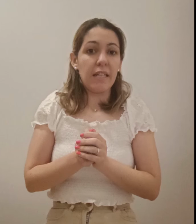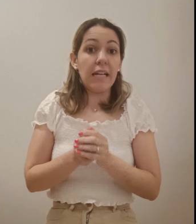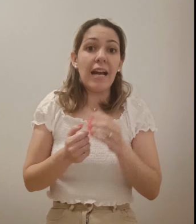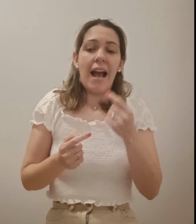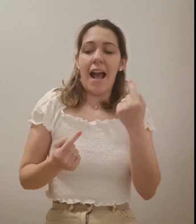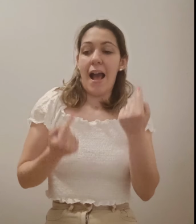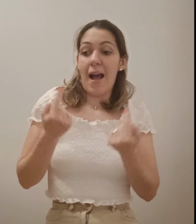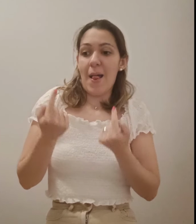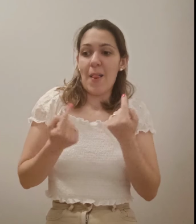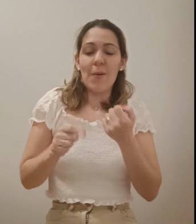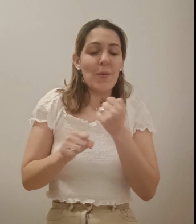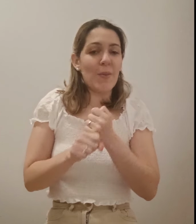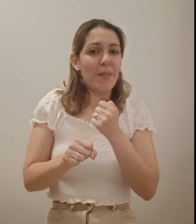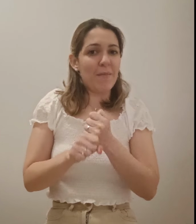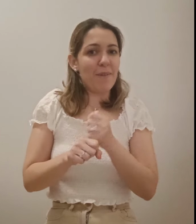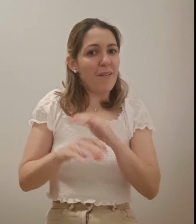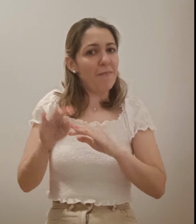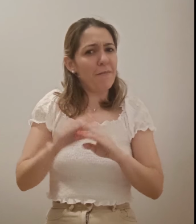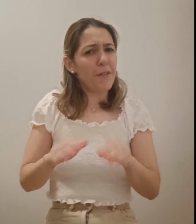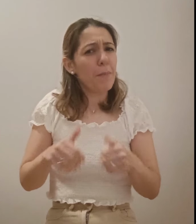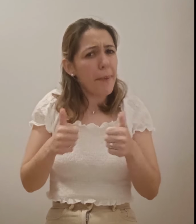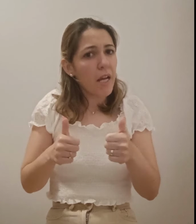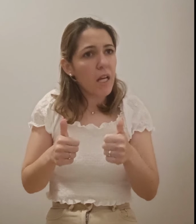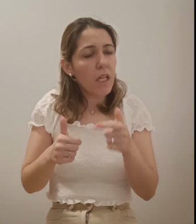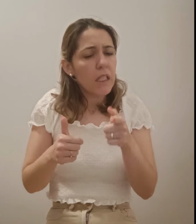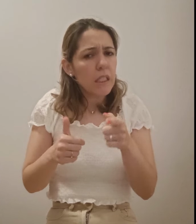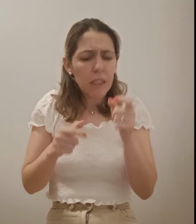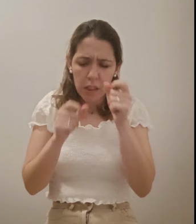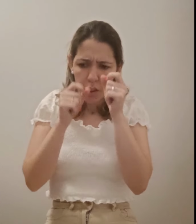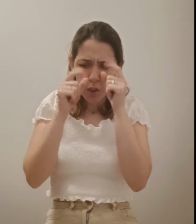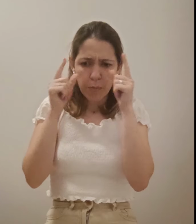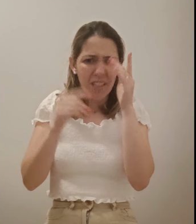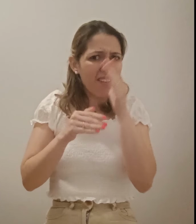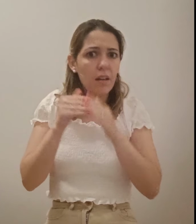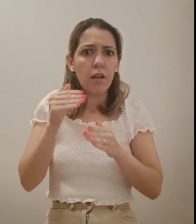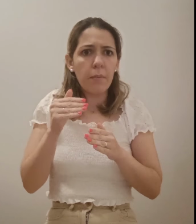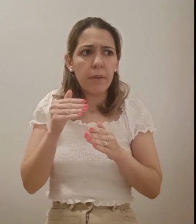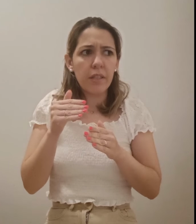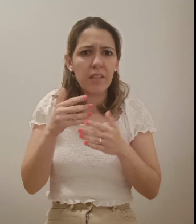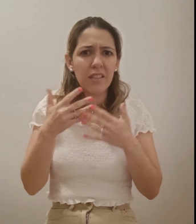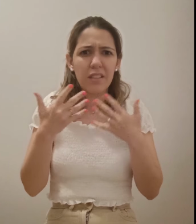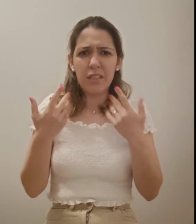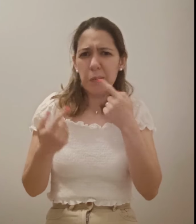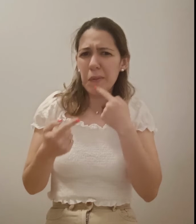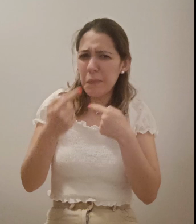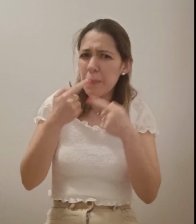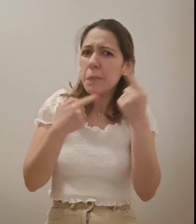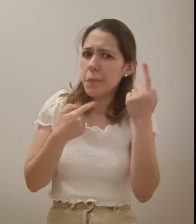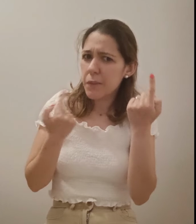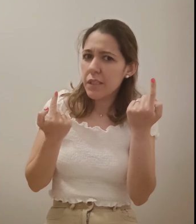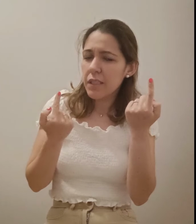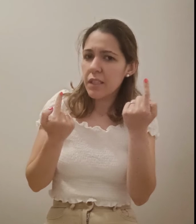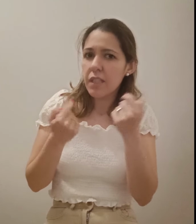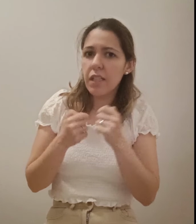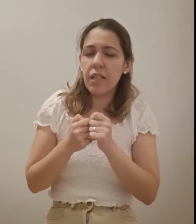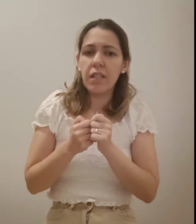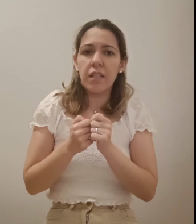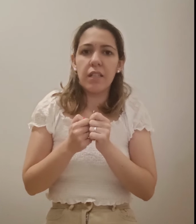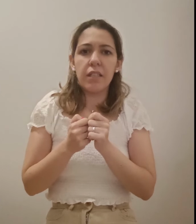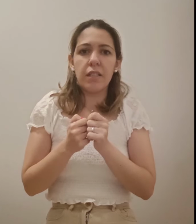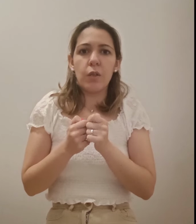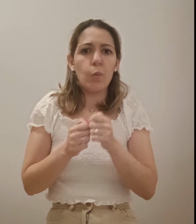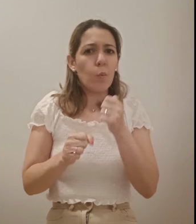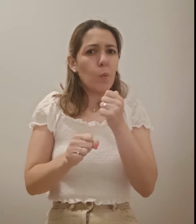mal a ninguém, e aquele despertar repentino foi revigorante. Percebi de imediato que não se tratava de